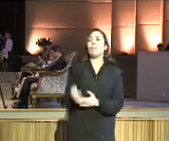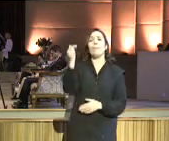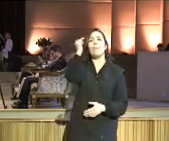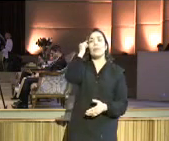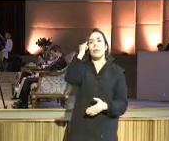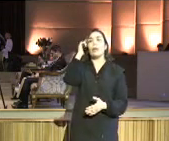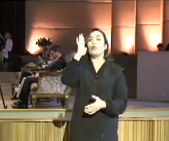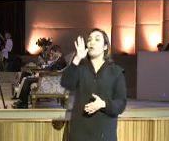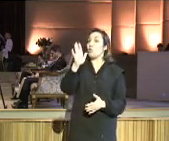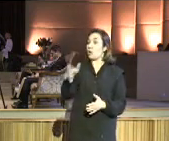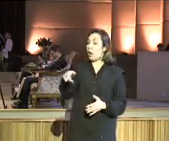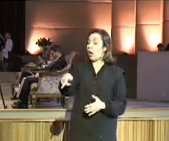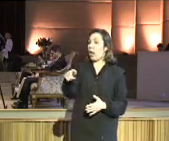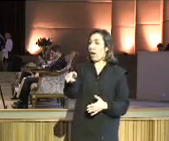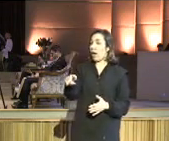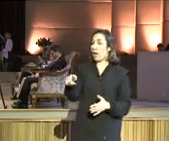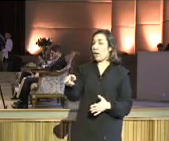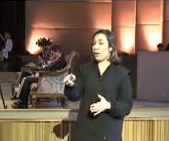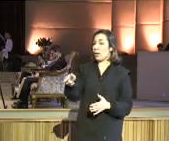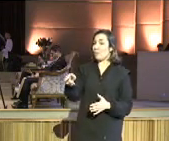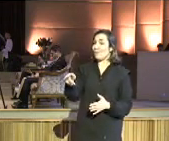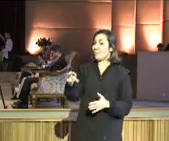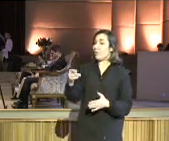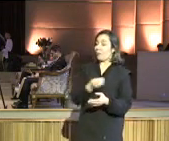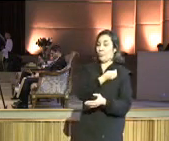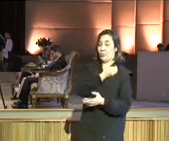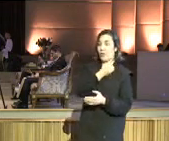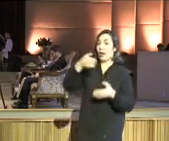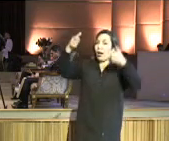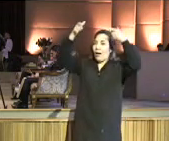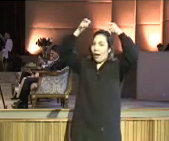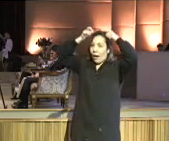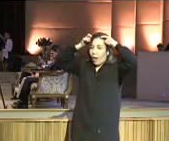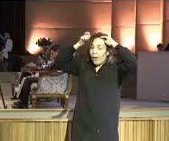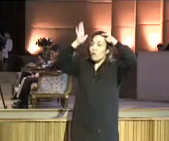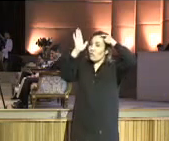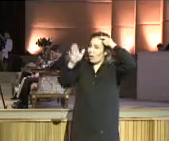de Natã se cumpriram, cada uma delas se cumpriu.